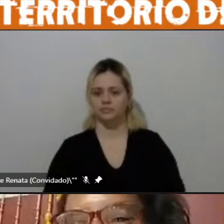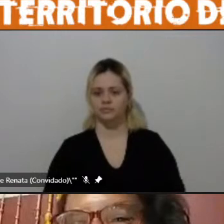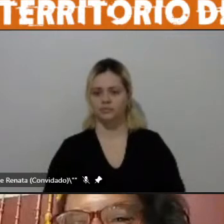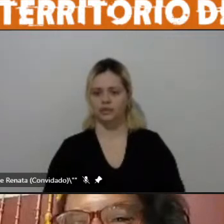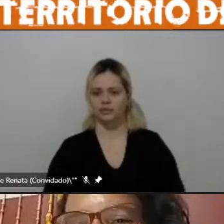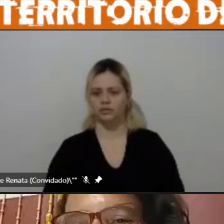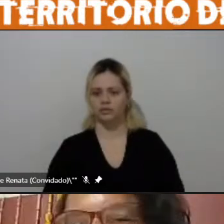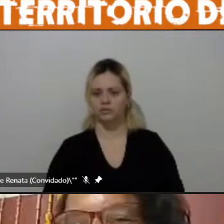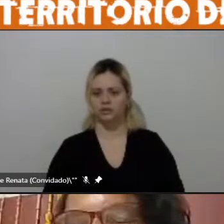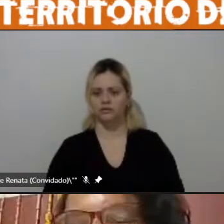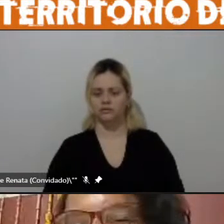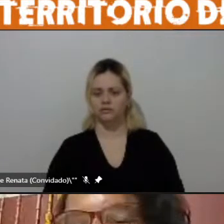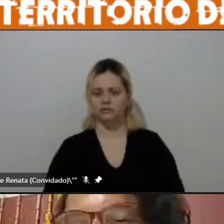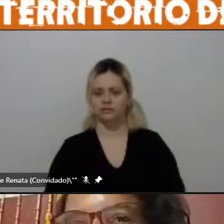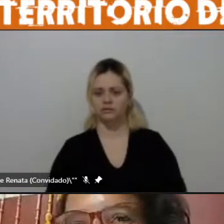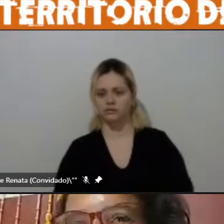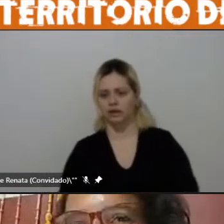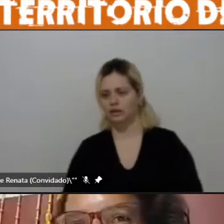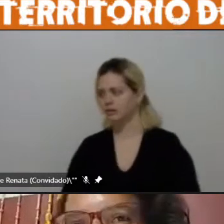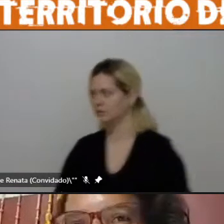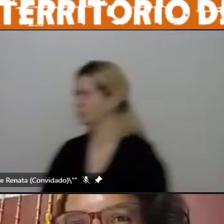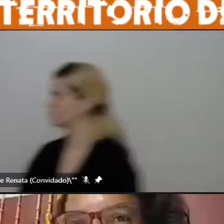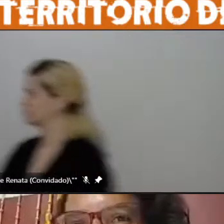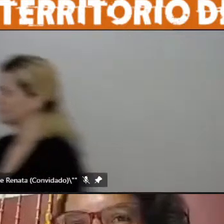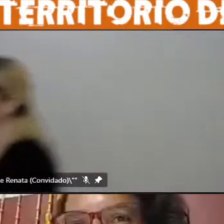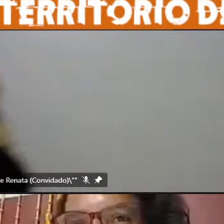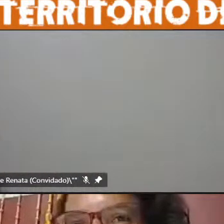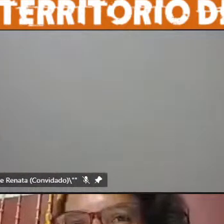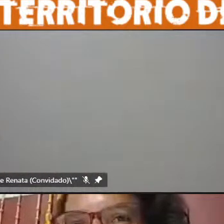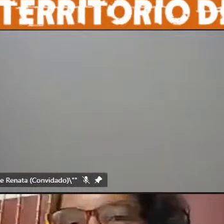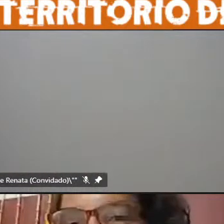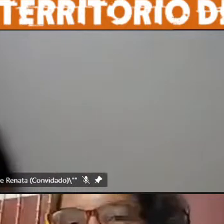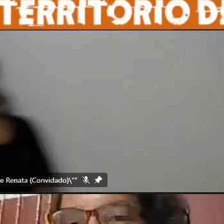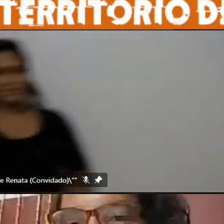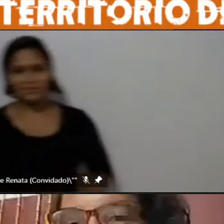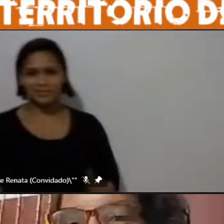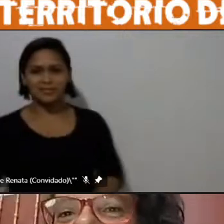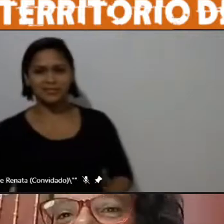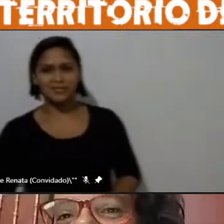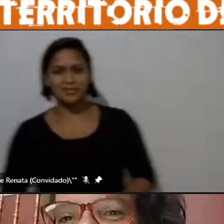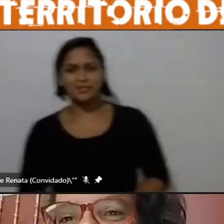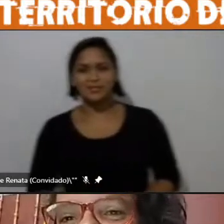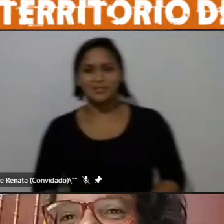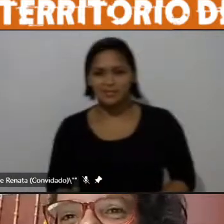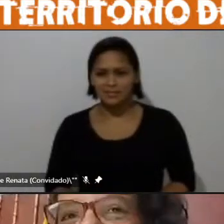Obrigado mesmo. Obrigado. Tá joia. Obrigado.